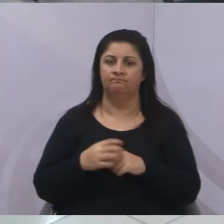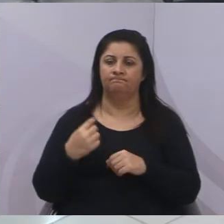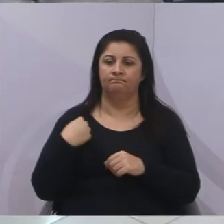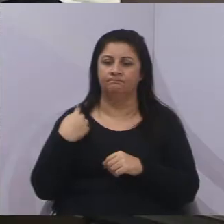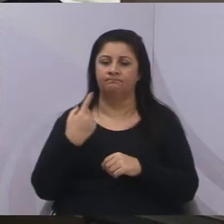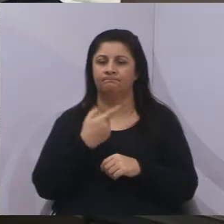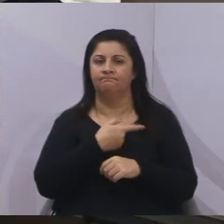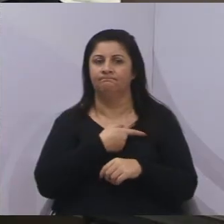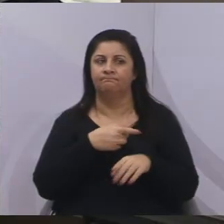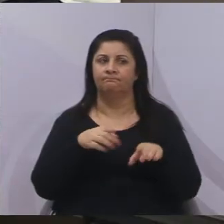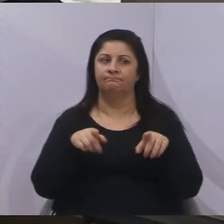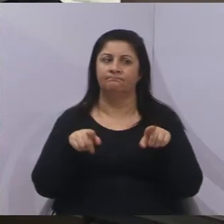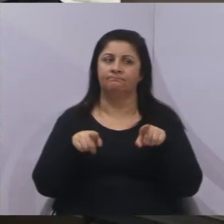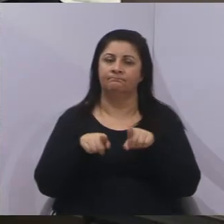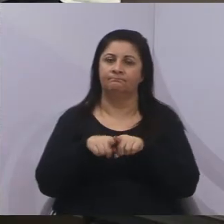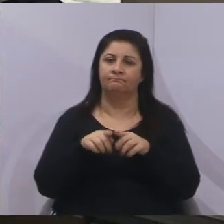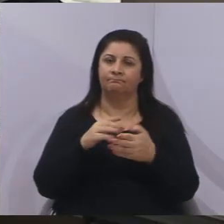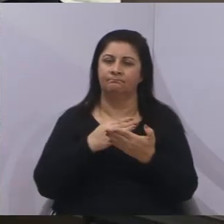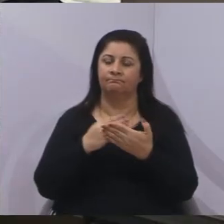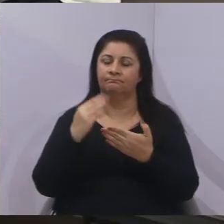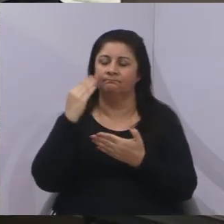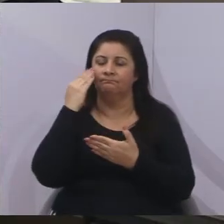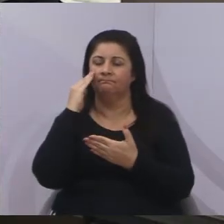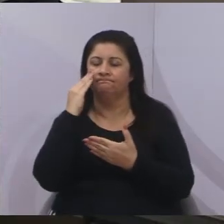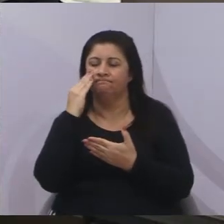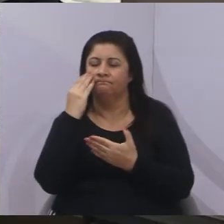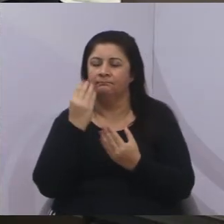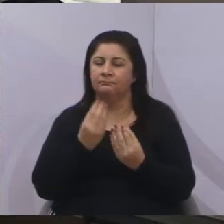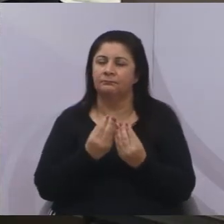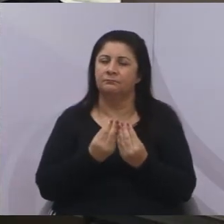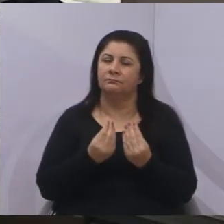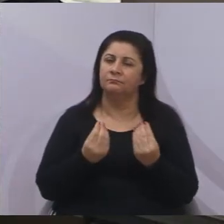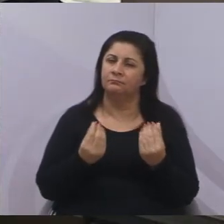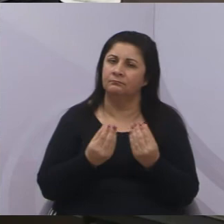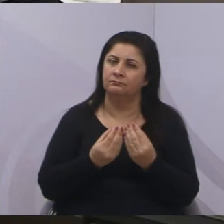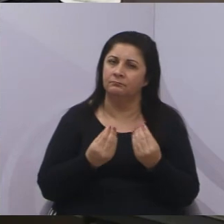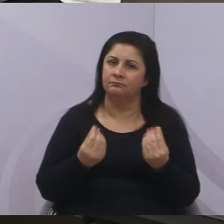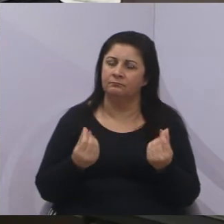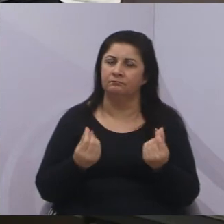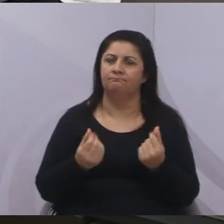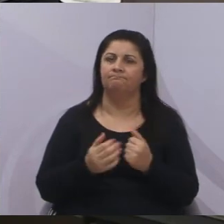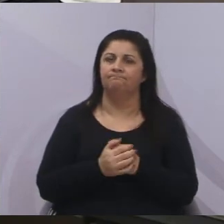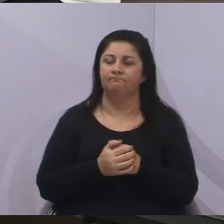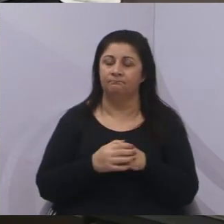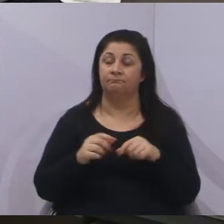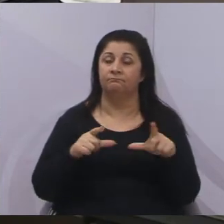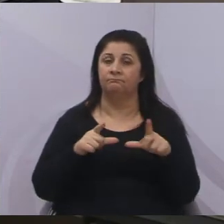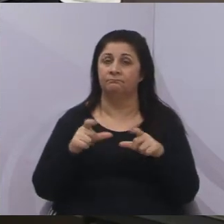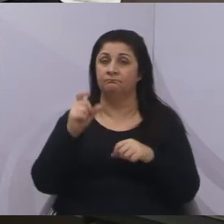mais compreensível, sensível a uma área tão dificultosa